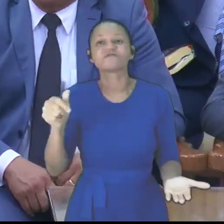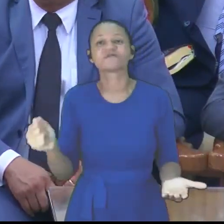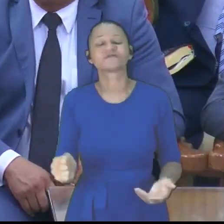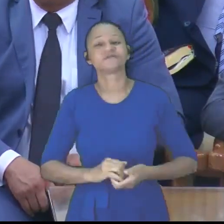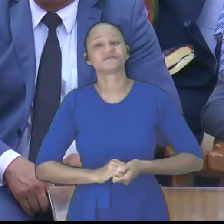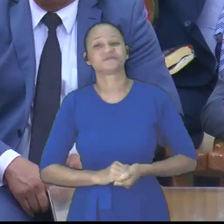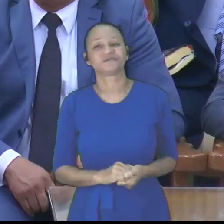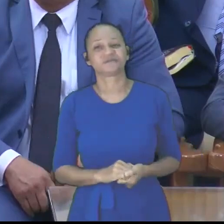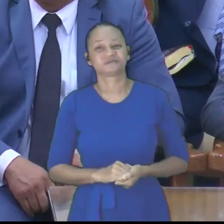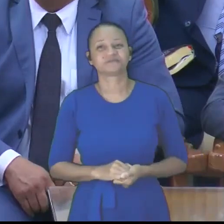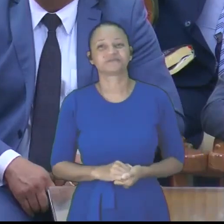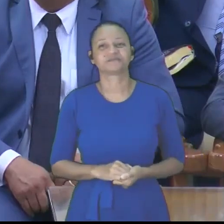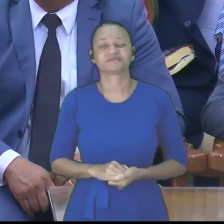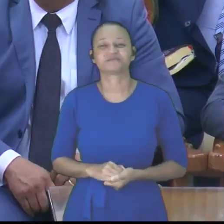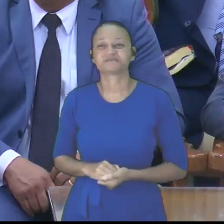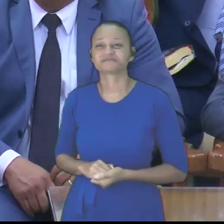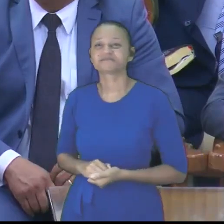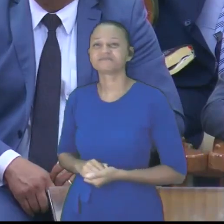dia.